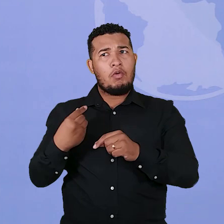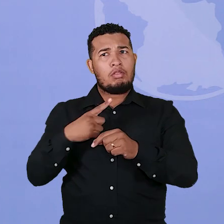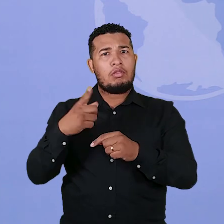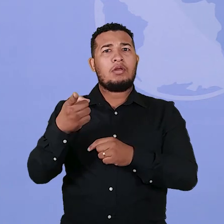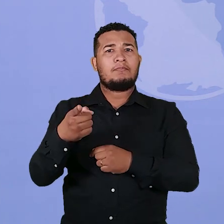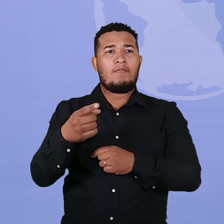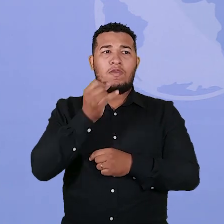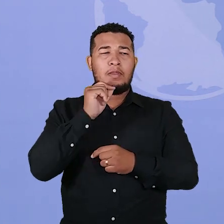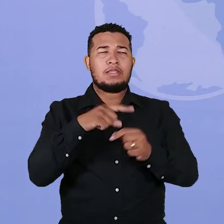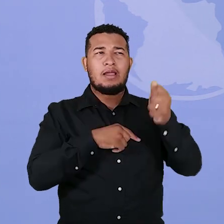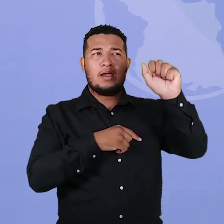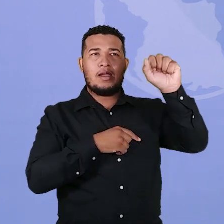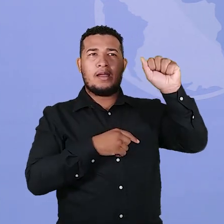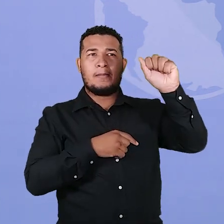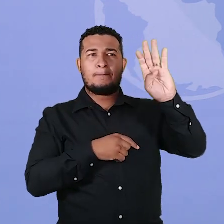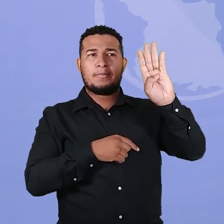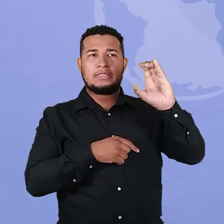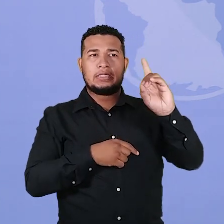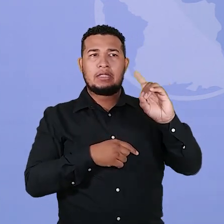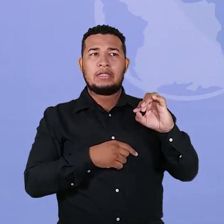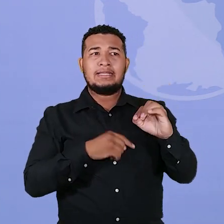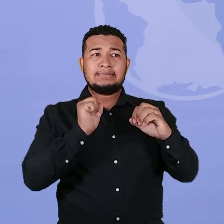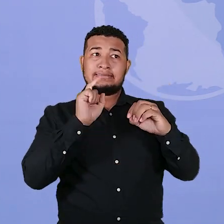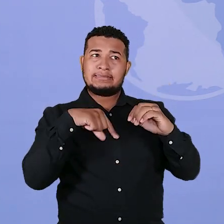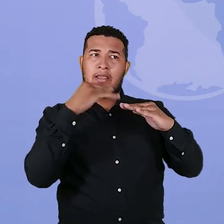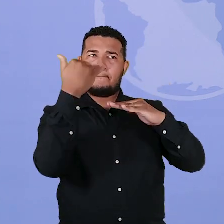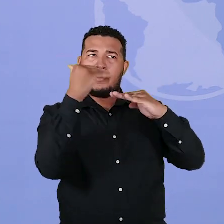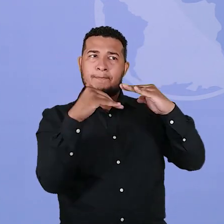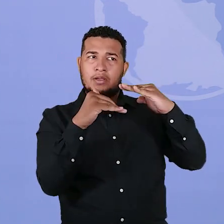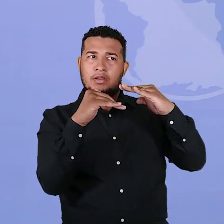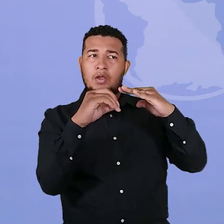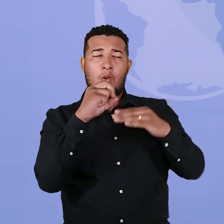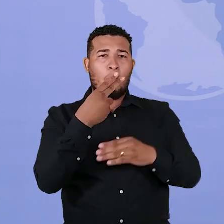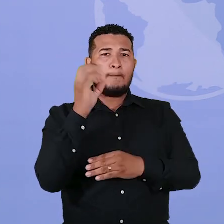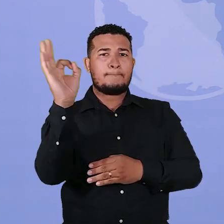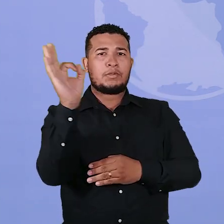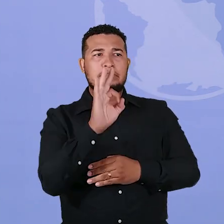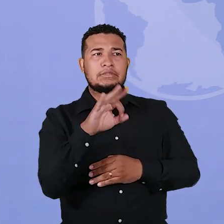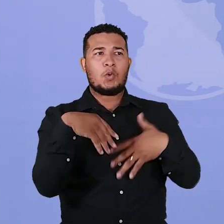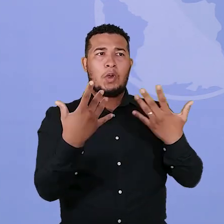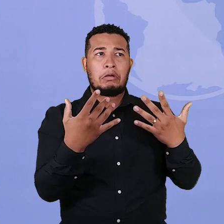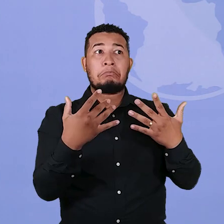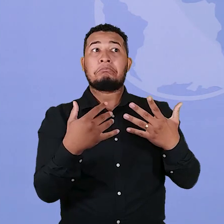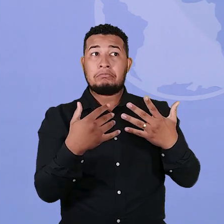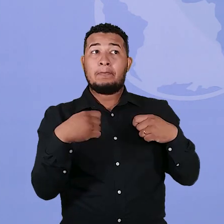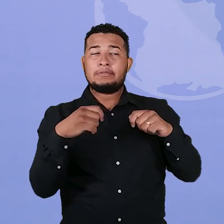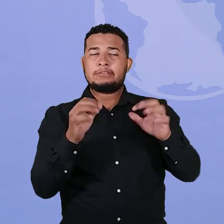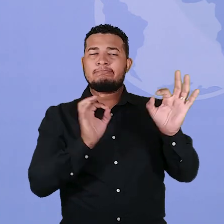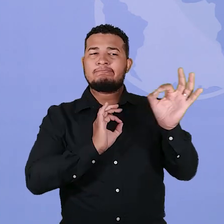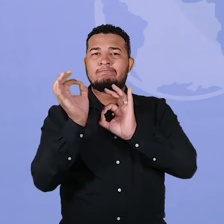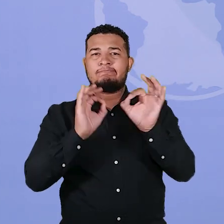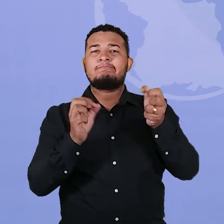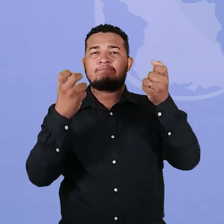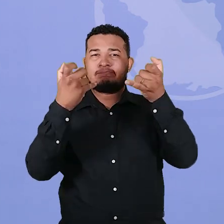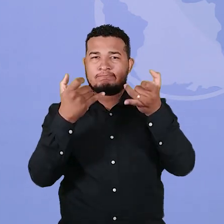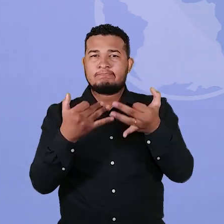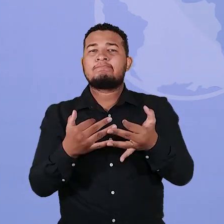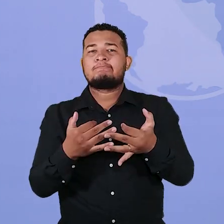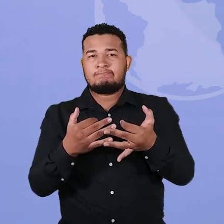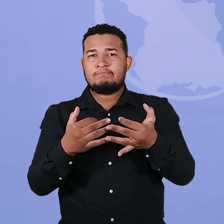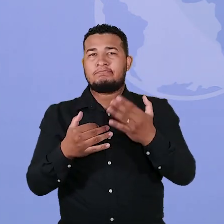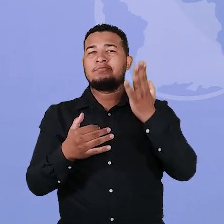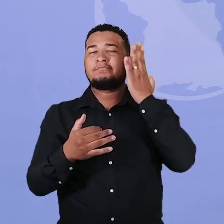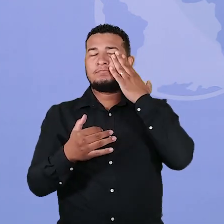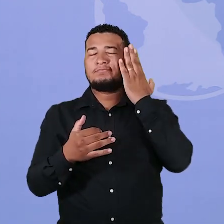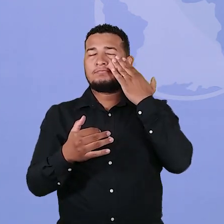é a opção tá lá ó se a opção tiver lá em razão ótimo se tiver em porcentagem então você